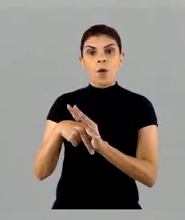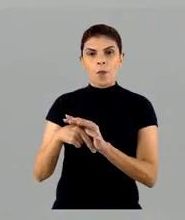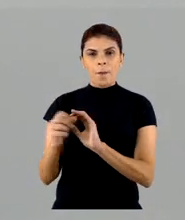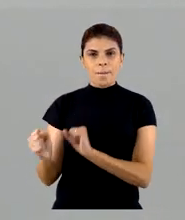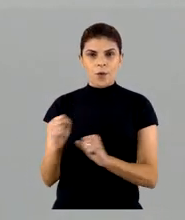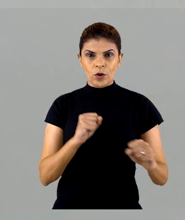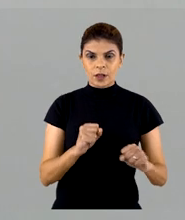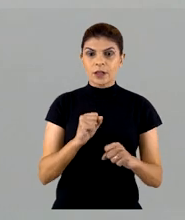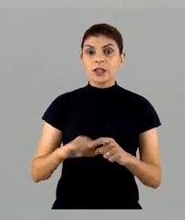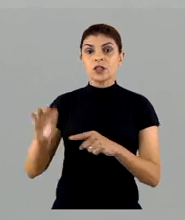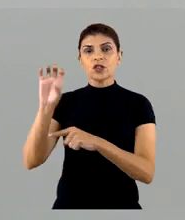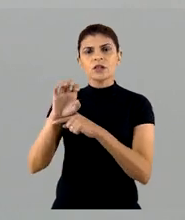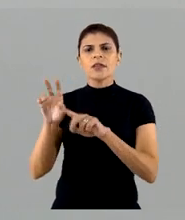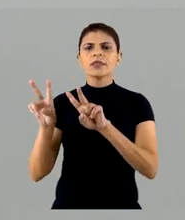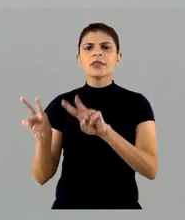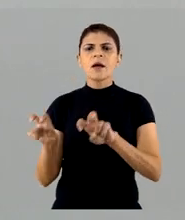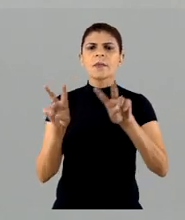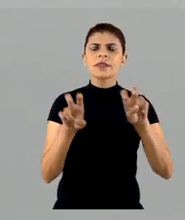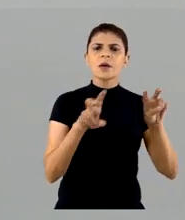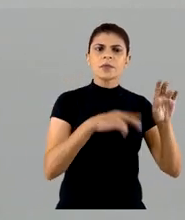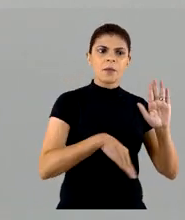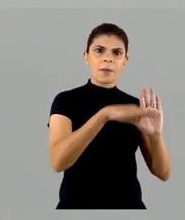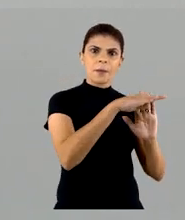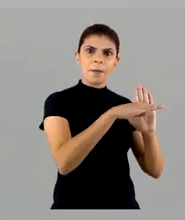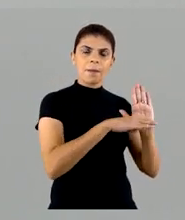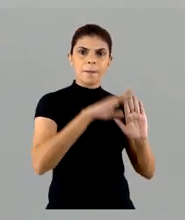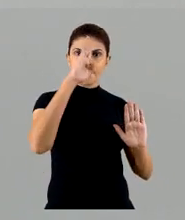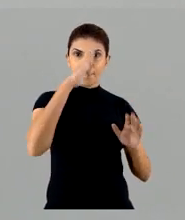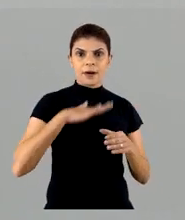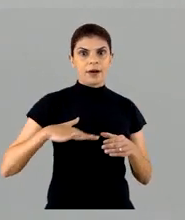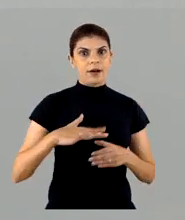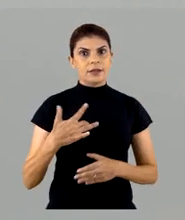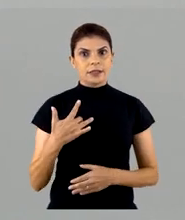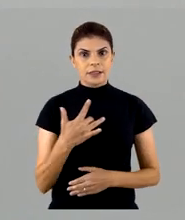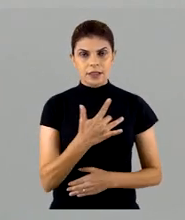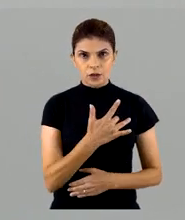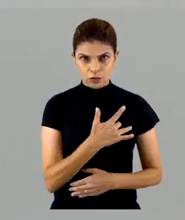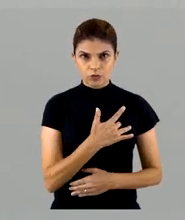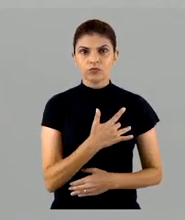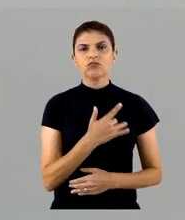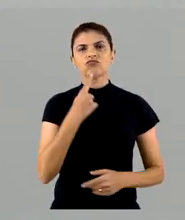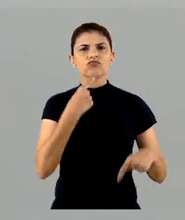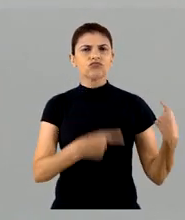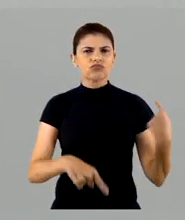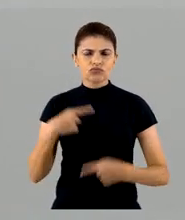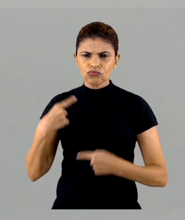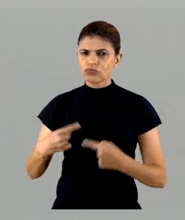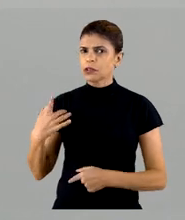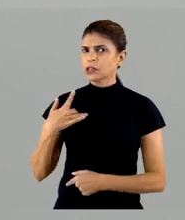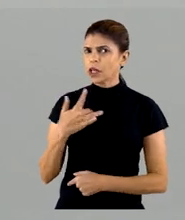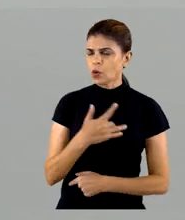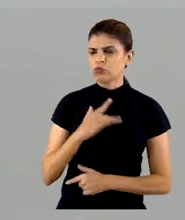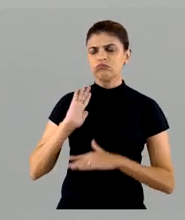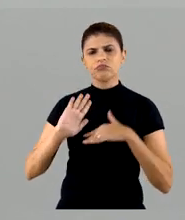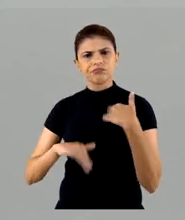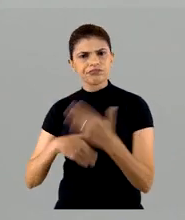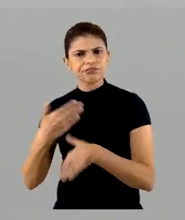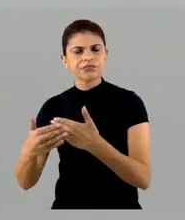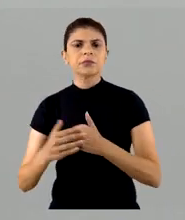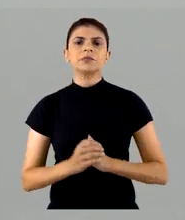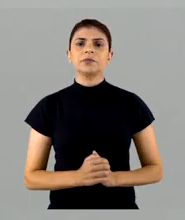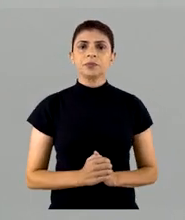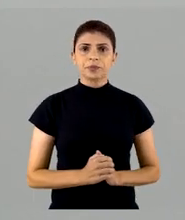bem como a definição de temas e pautas fundamentais ao campo da saúde, como a discussão sobre saúde e